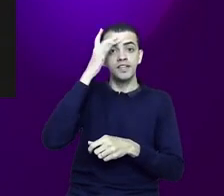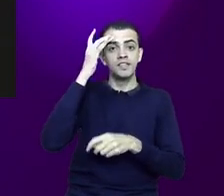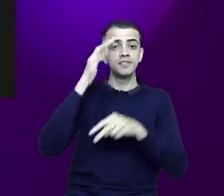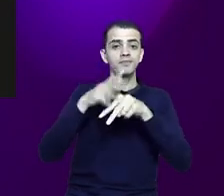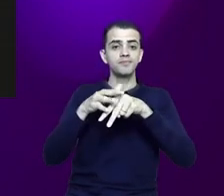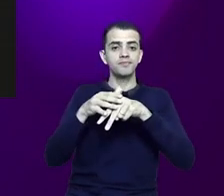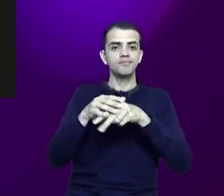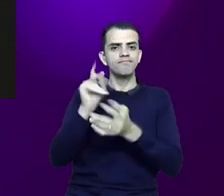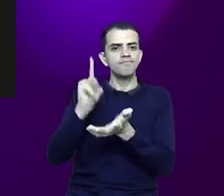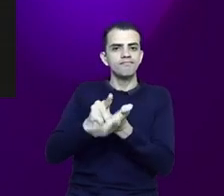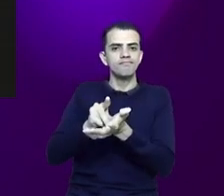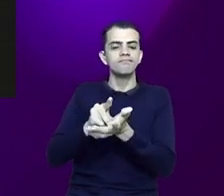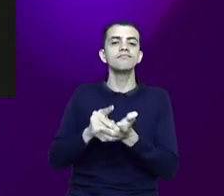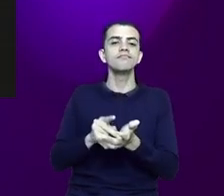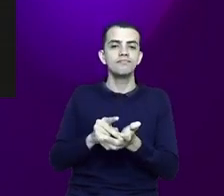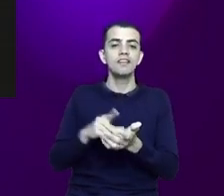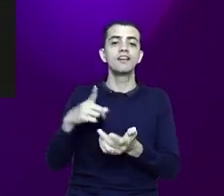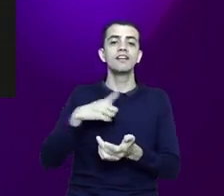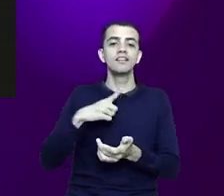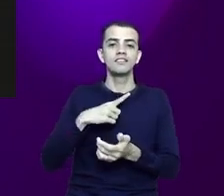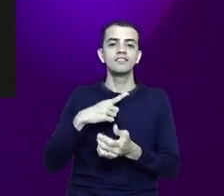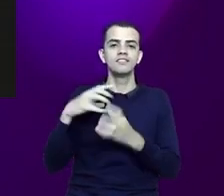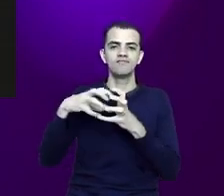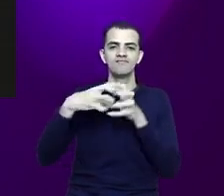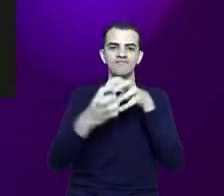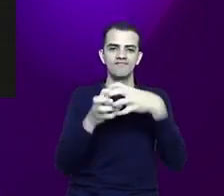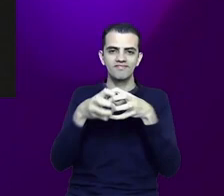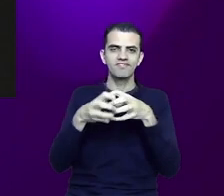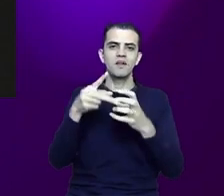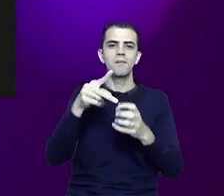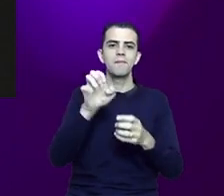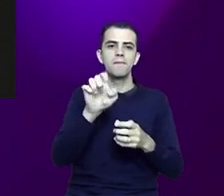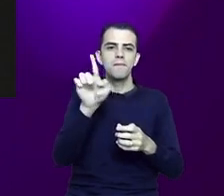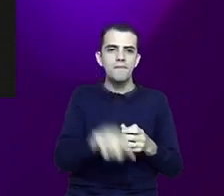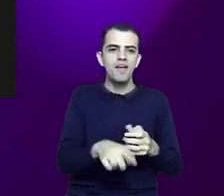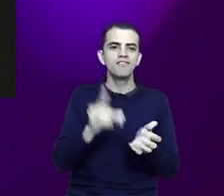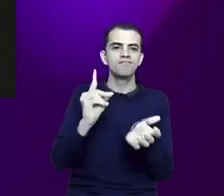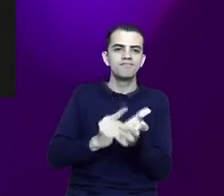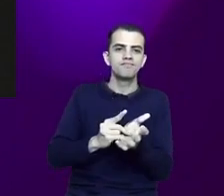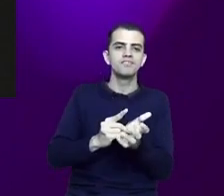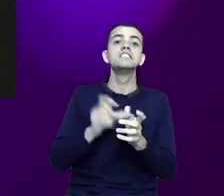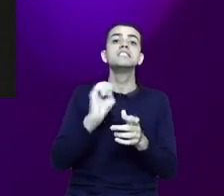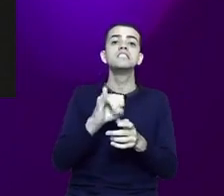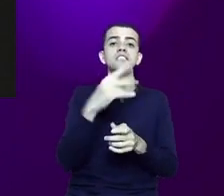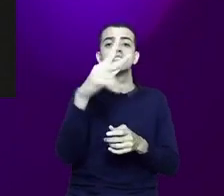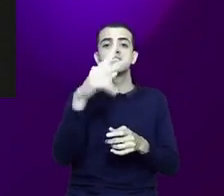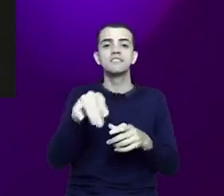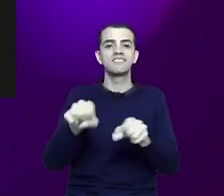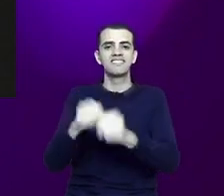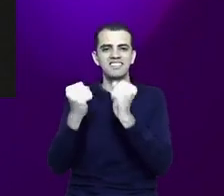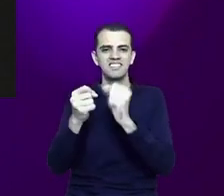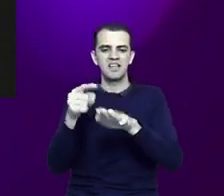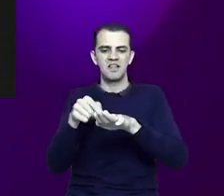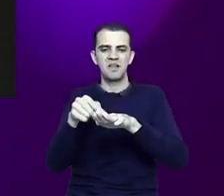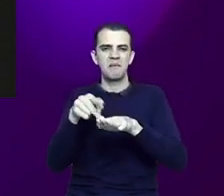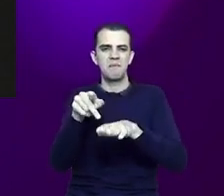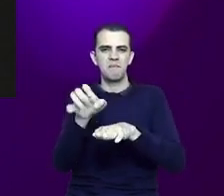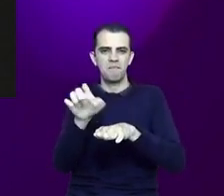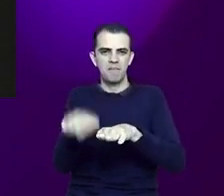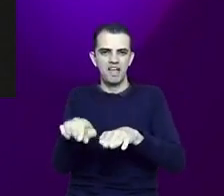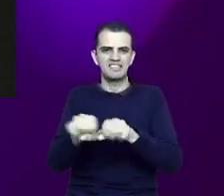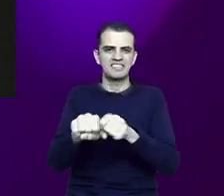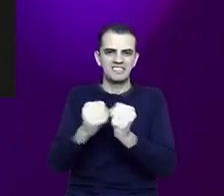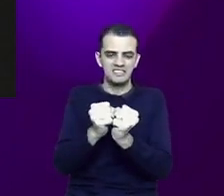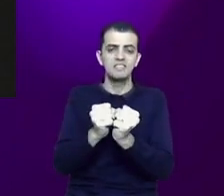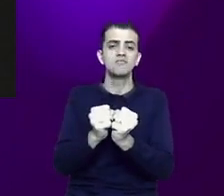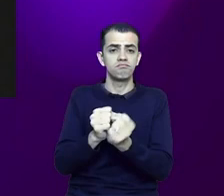de tomografia. Tem uma vértebra L3 real, é um pé real. Então, se você tivesse uma fratura, seria uma fratura de um paciente real.